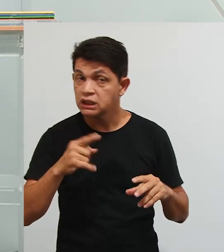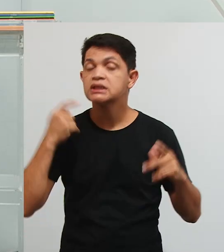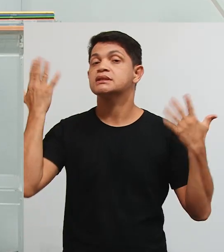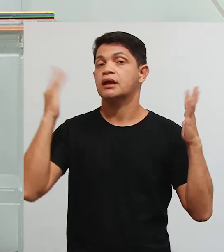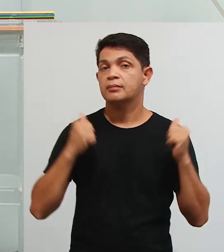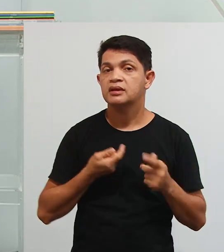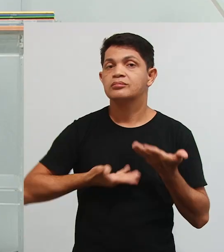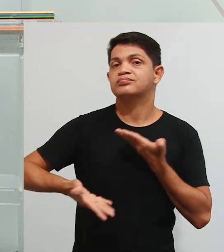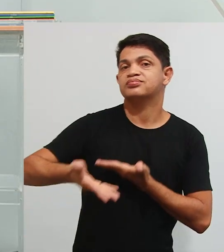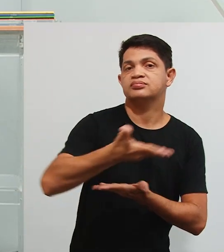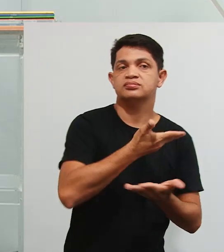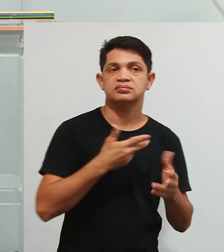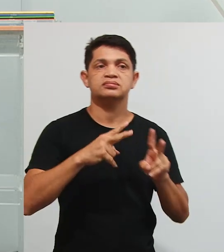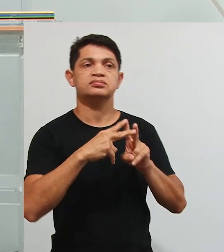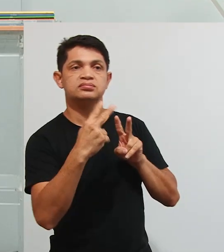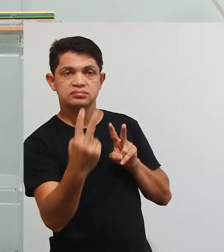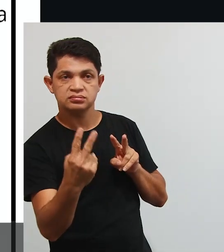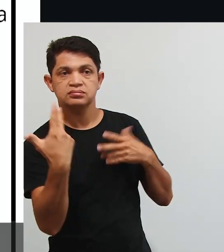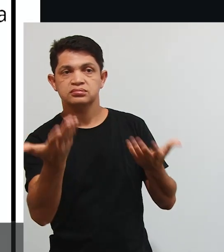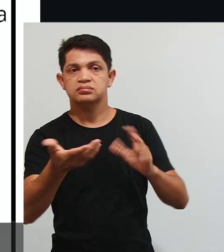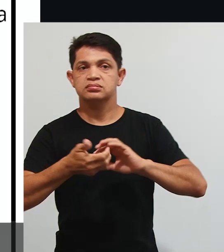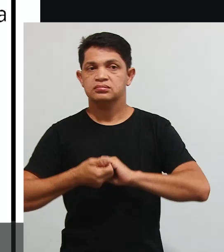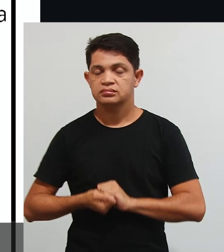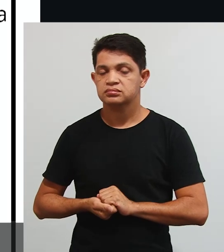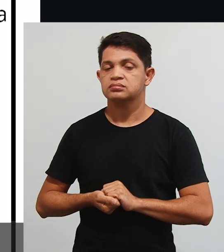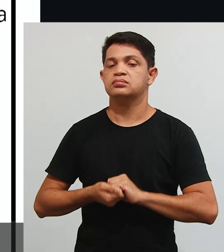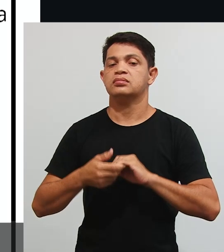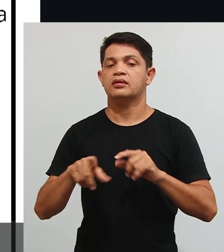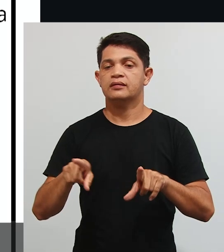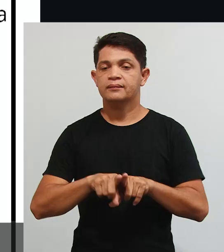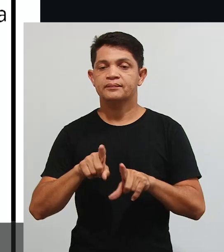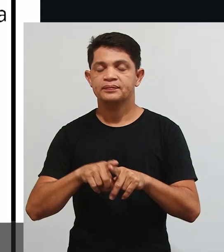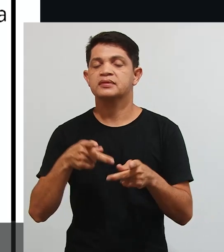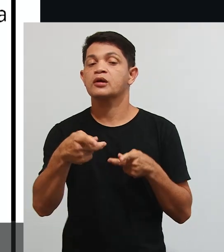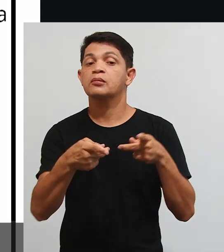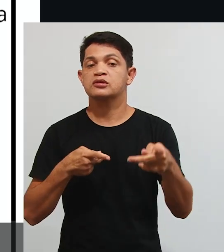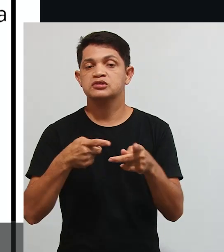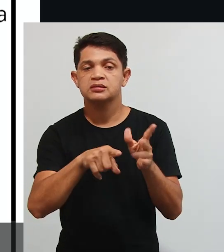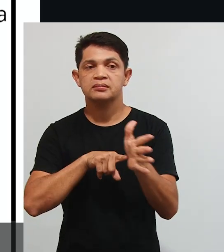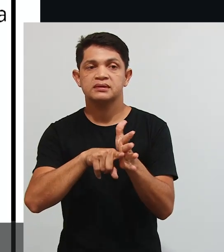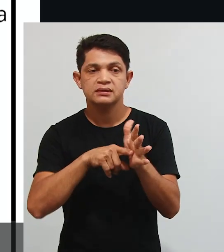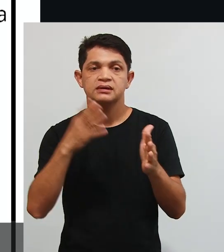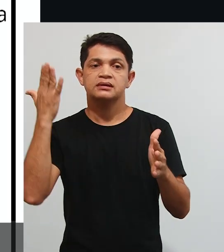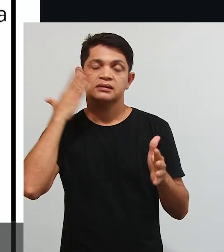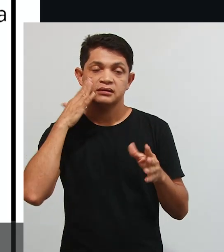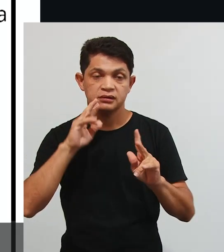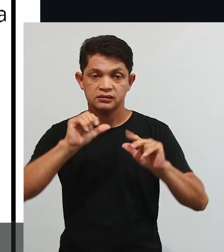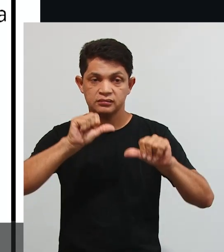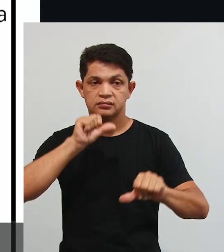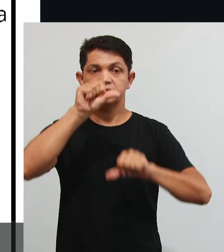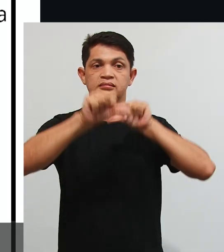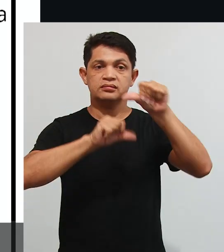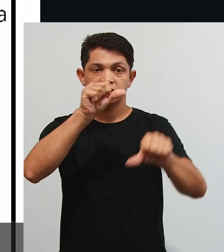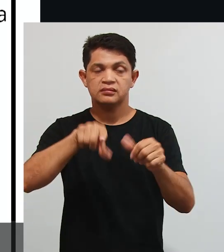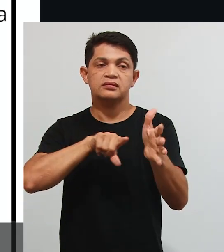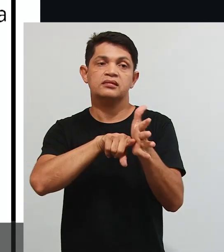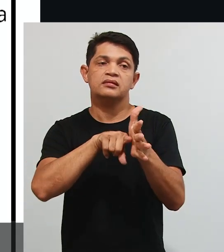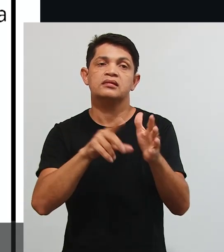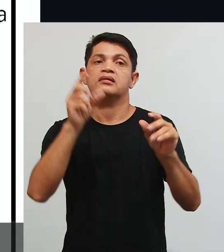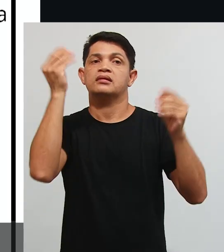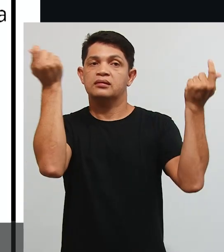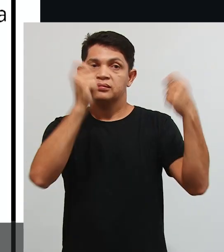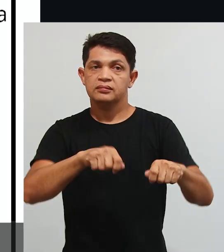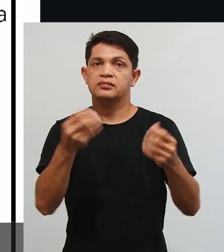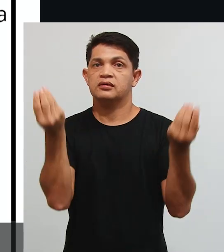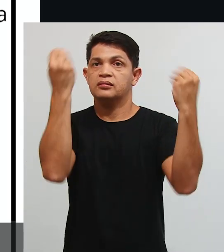na descrição aqui do nosso episódio. Então, 2 requisitos. O projeto de pesquisa ele tem que estar vinculado a um grupo de pesquisa e ele tem